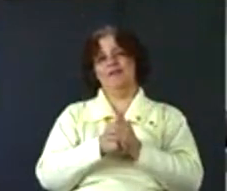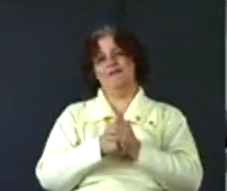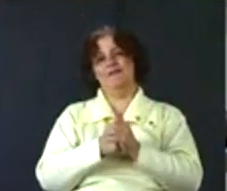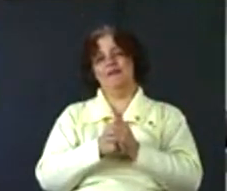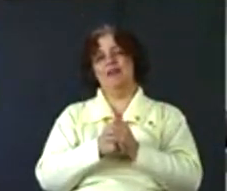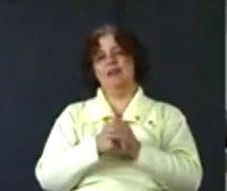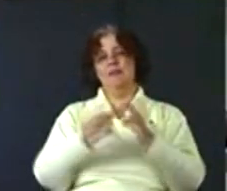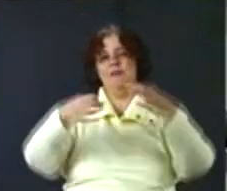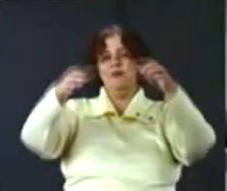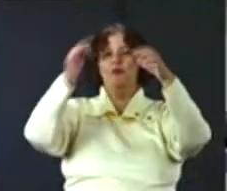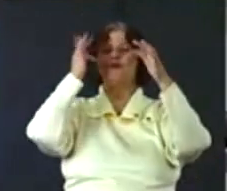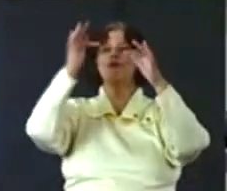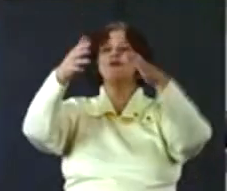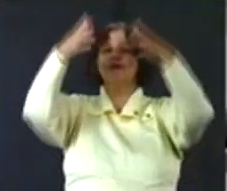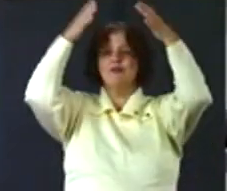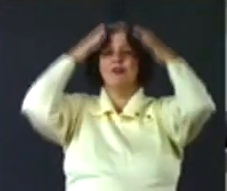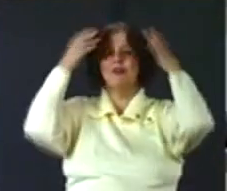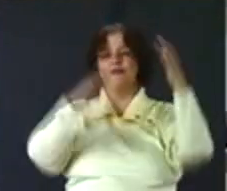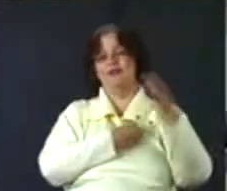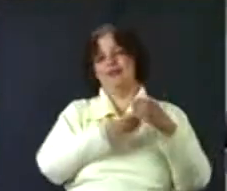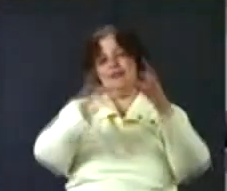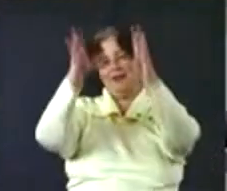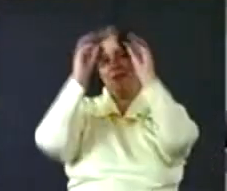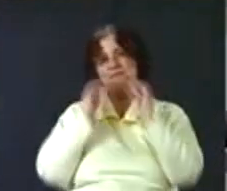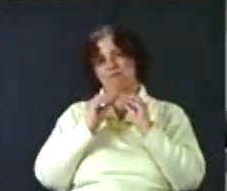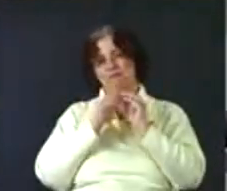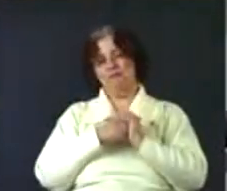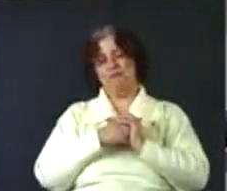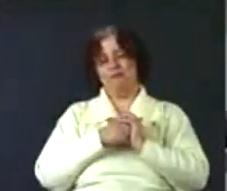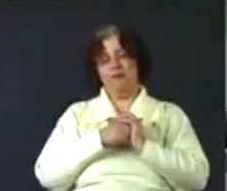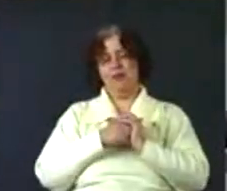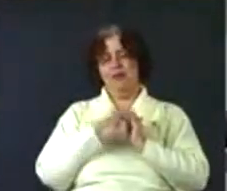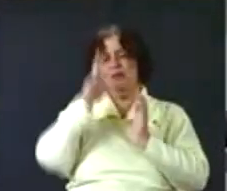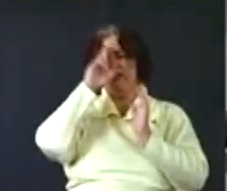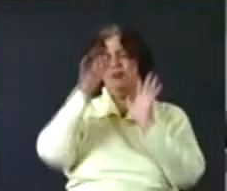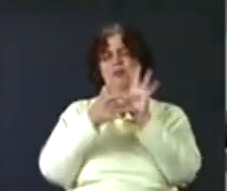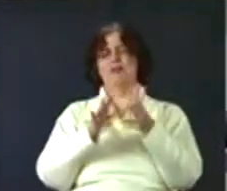Pai, só o Senhor mesmo para passar